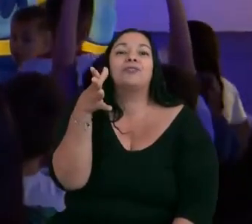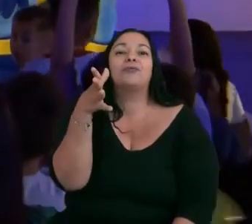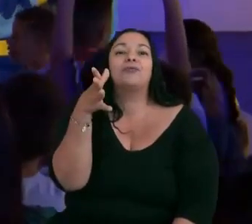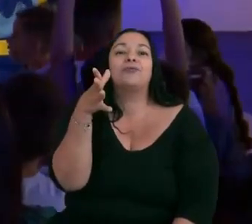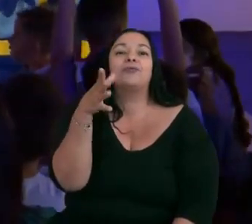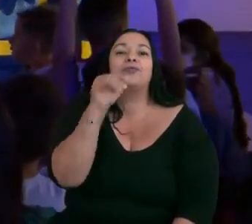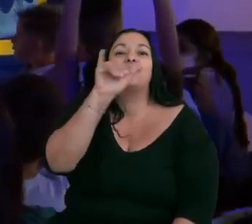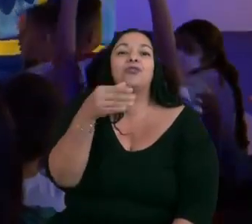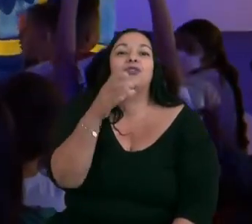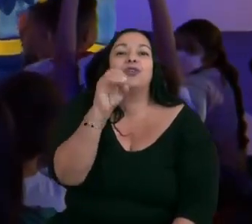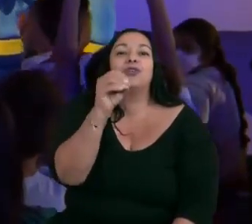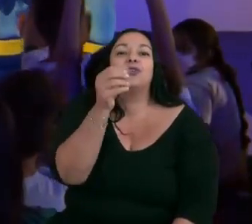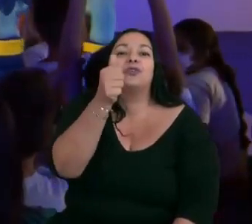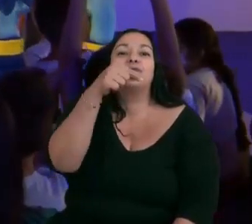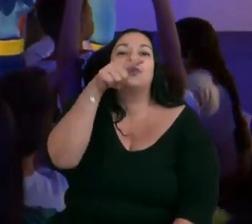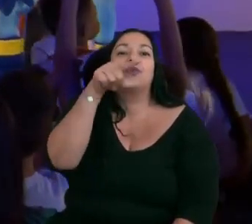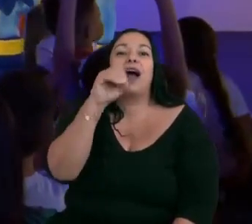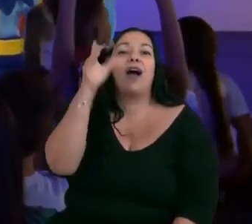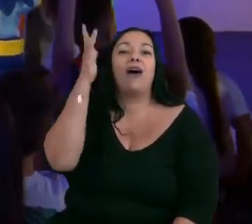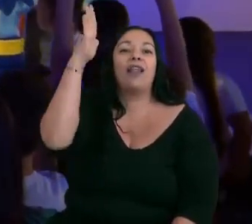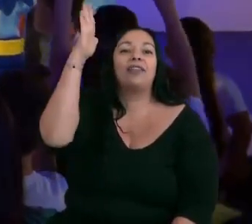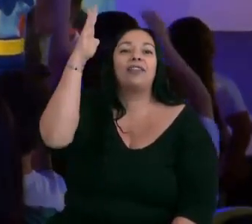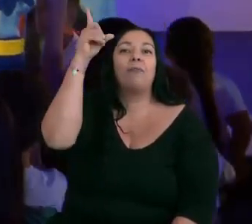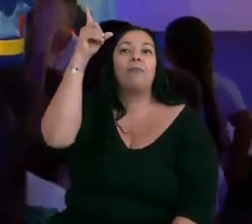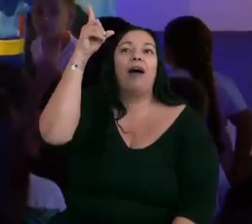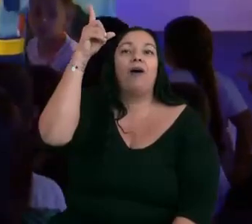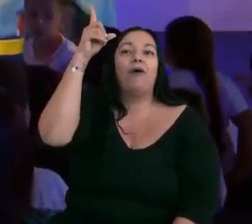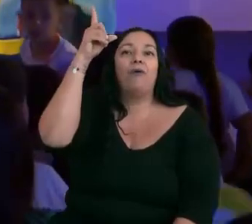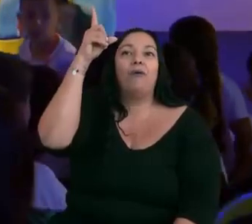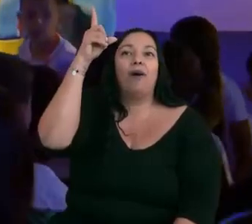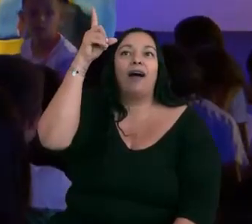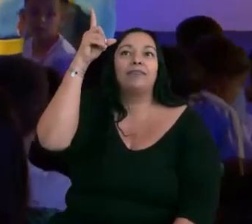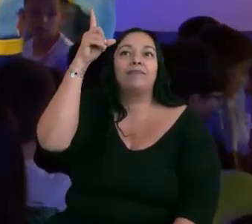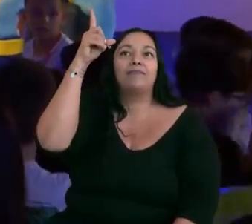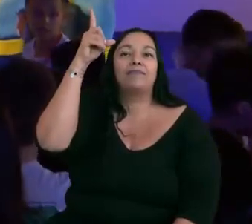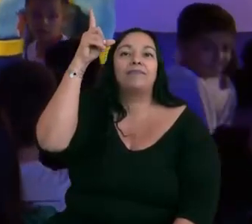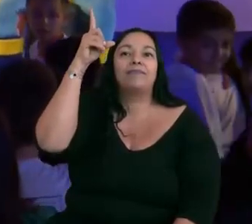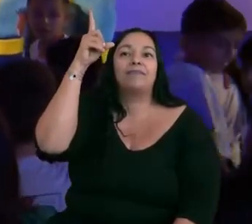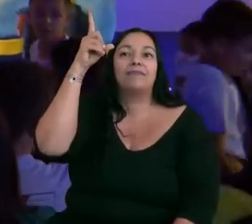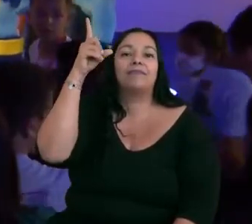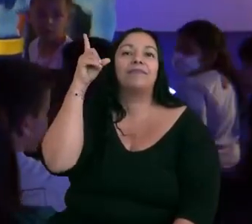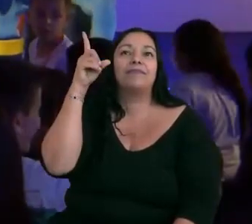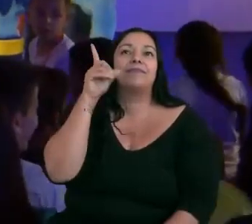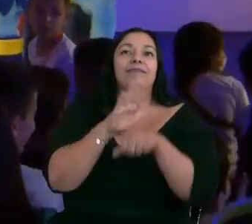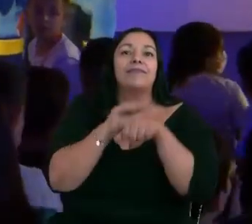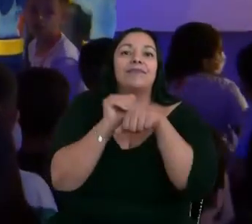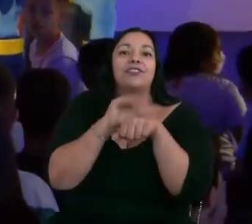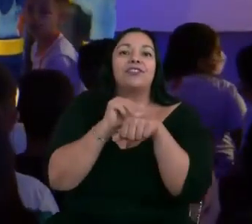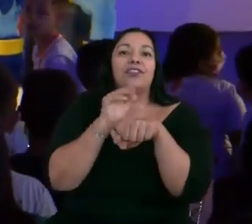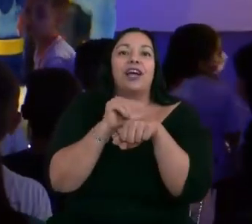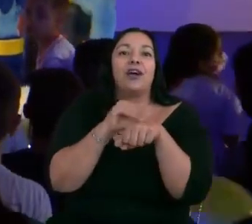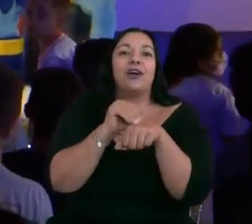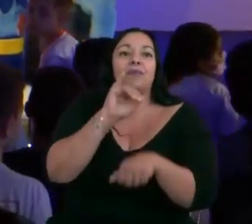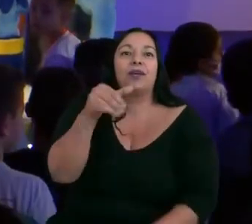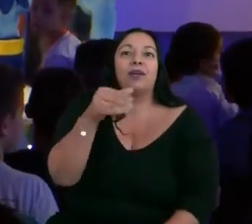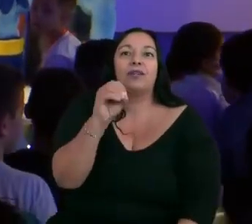Levanta a mão. Vem aqui para... João, vem aqui. Vem aqui, João. Todo mundo que chama João. Todo mundo que chama